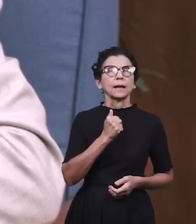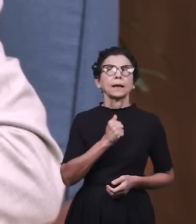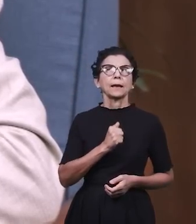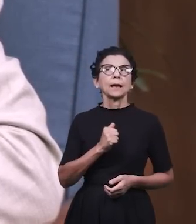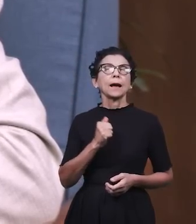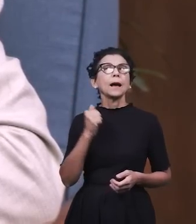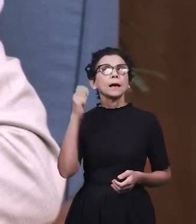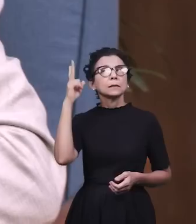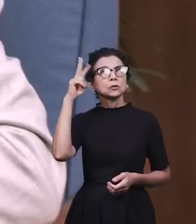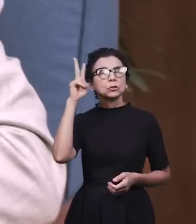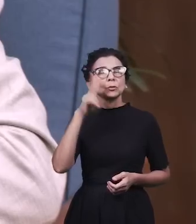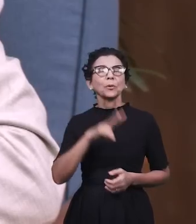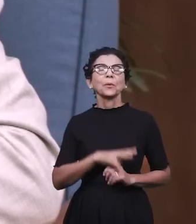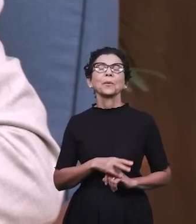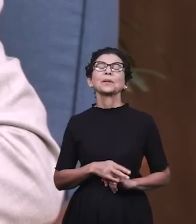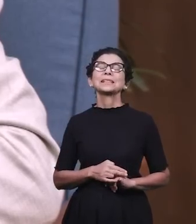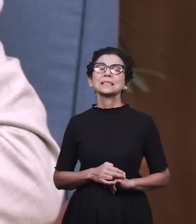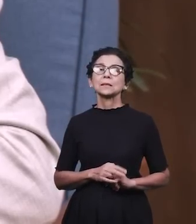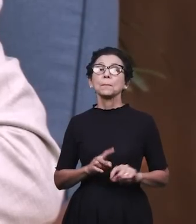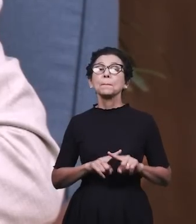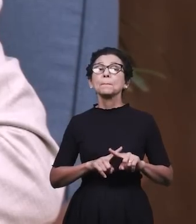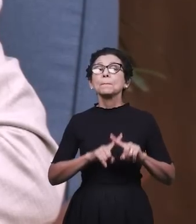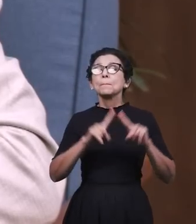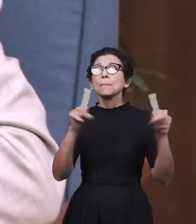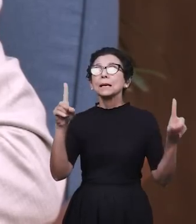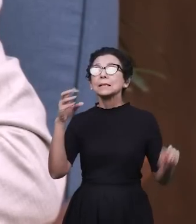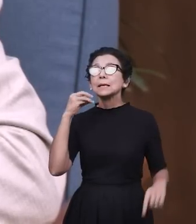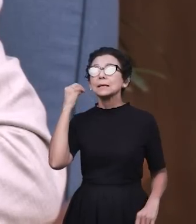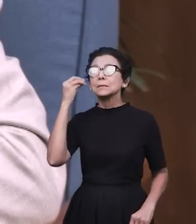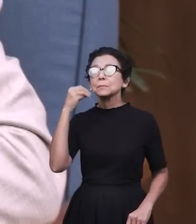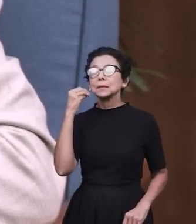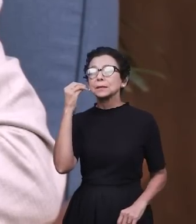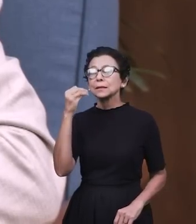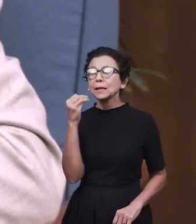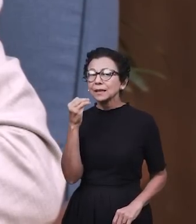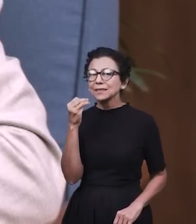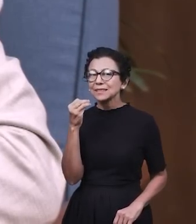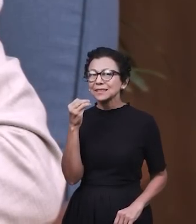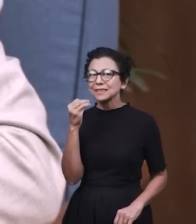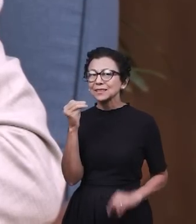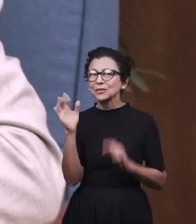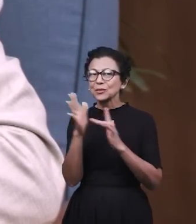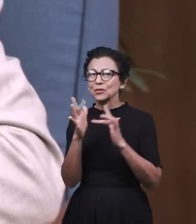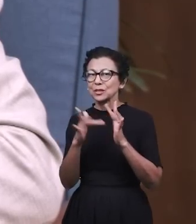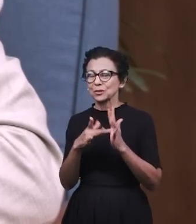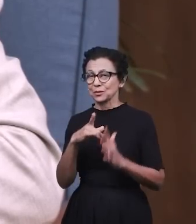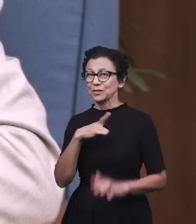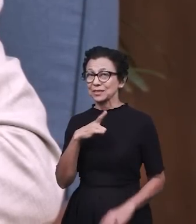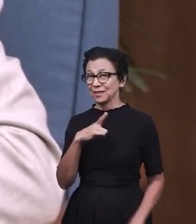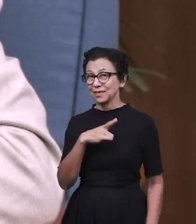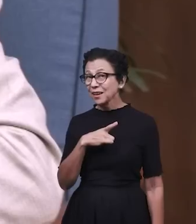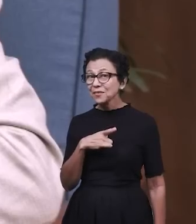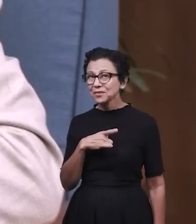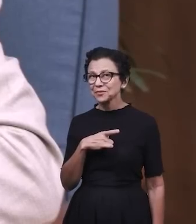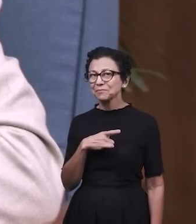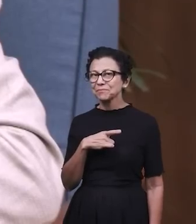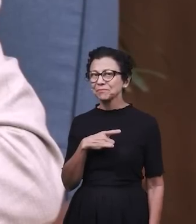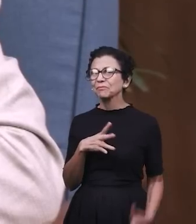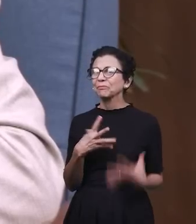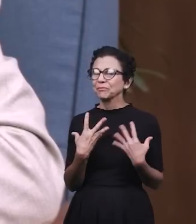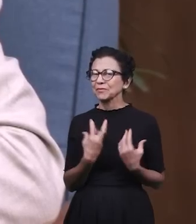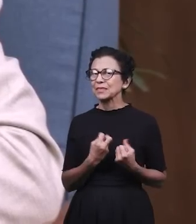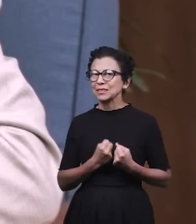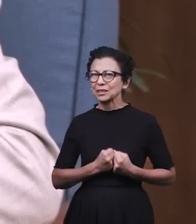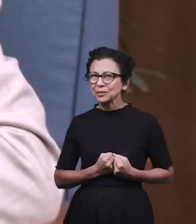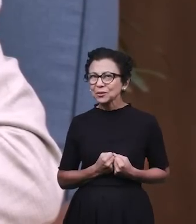Conhecer é esse Jesus aqui que você conhece através da revelação. E aí quando você conhece Jesus e se permite ser governado por ele,